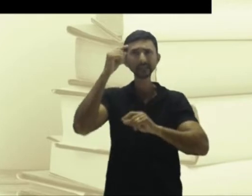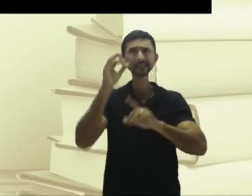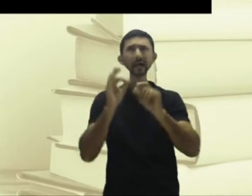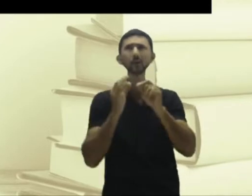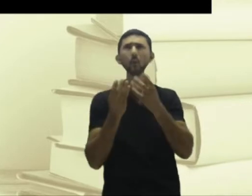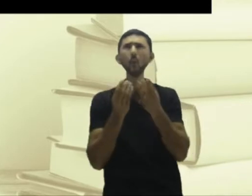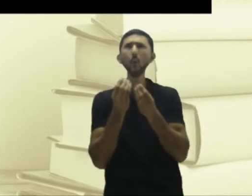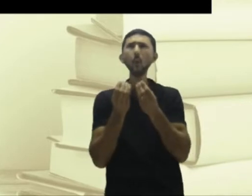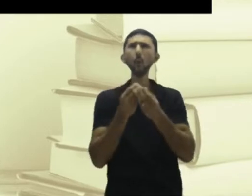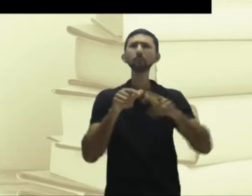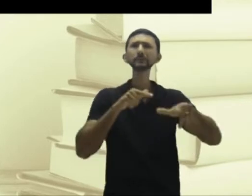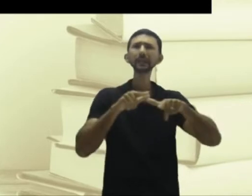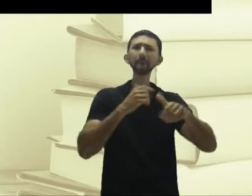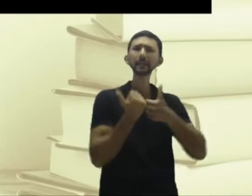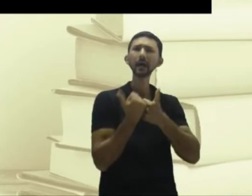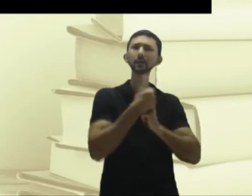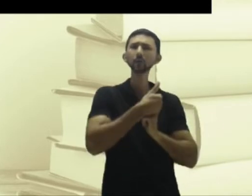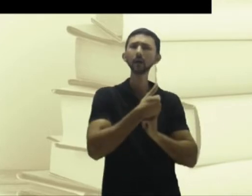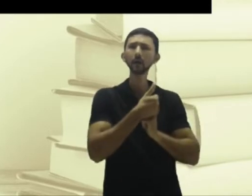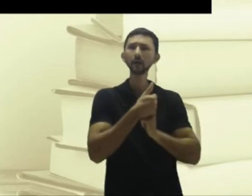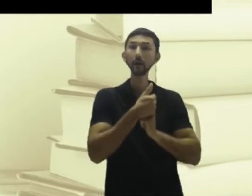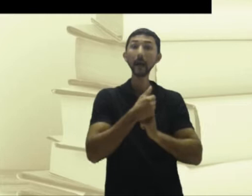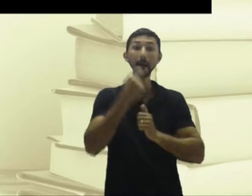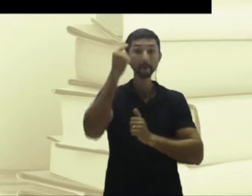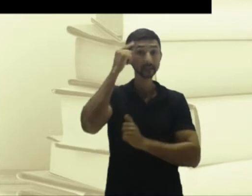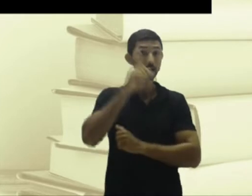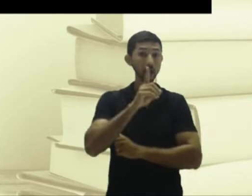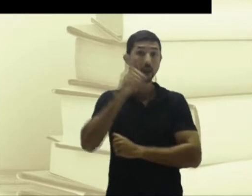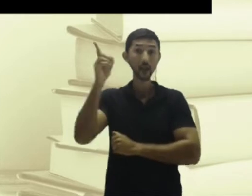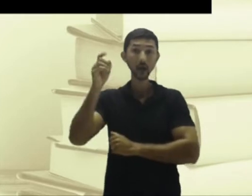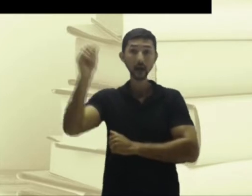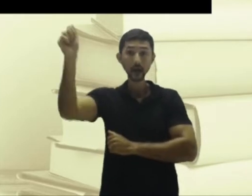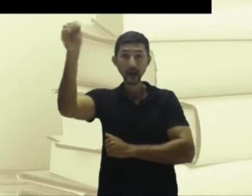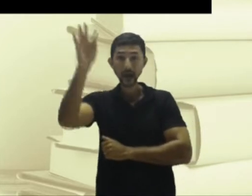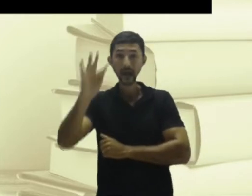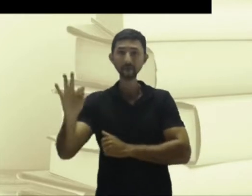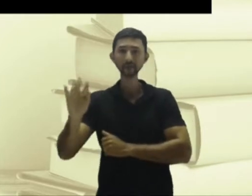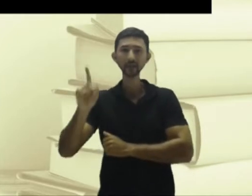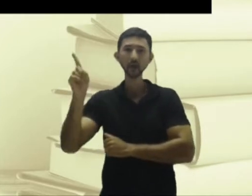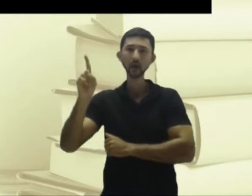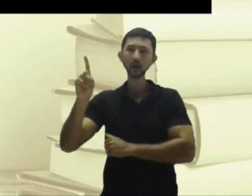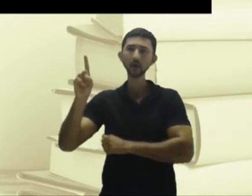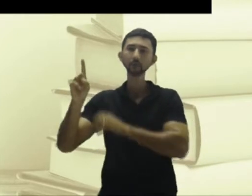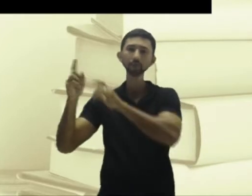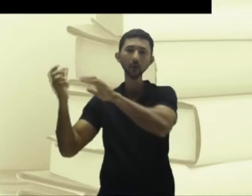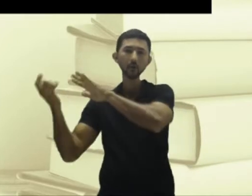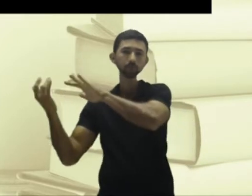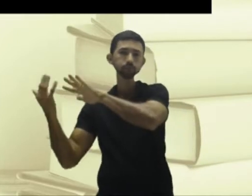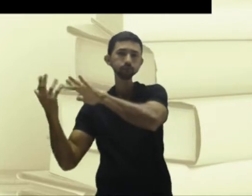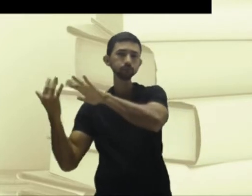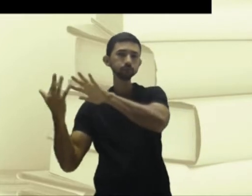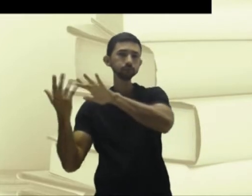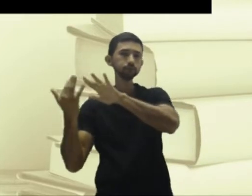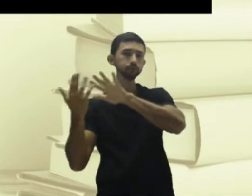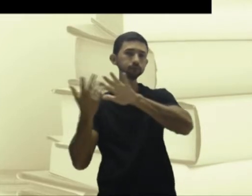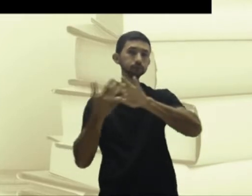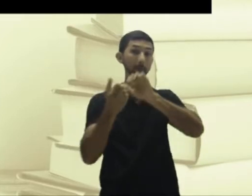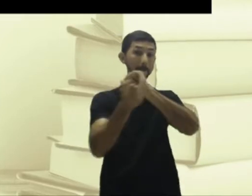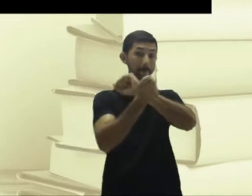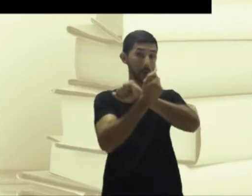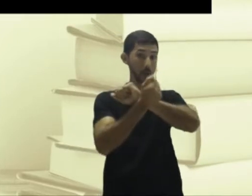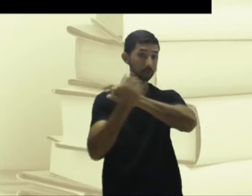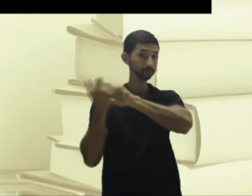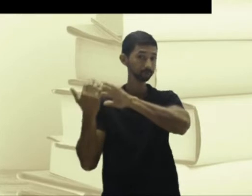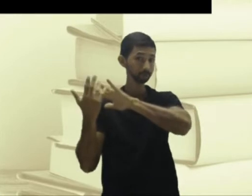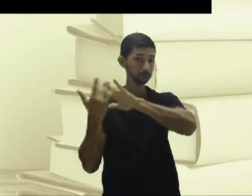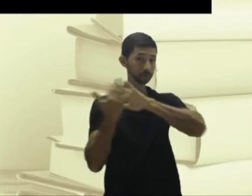pensado na mão de obra negra que, trazida da África, iriam ocupar aqui os engenhos de produção